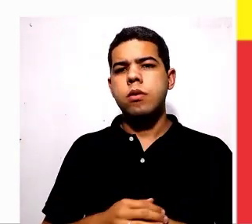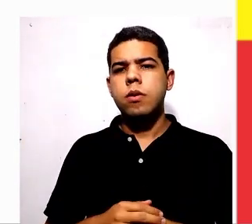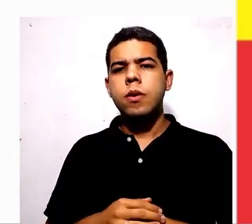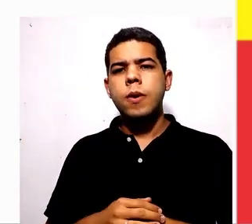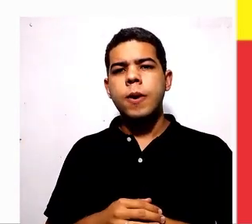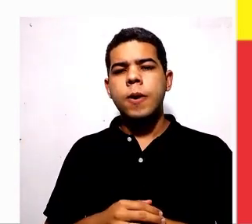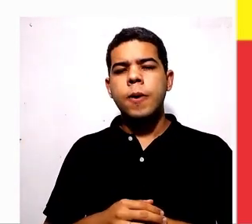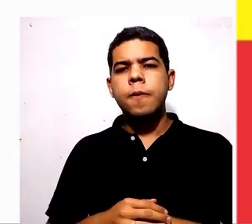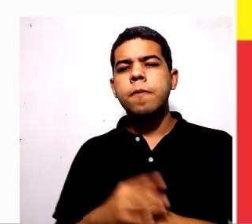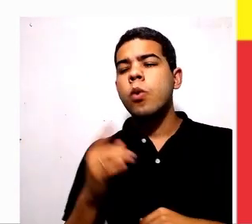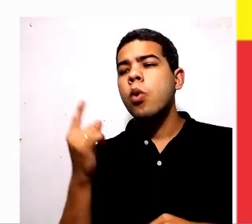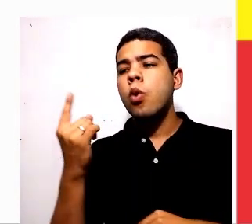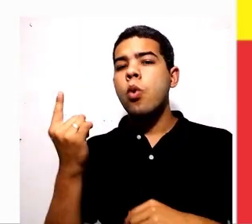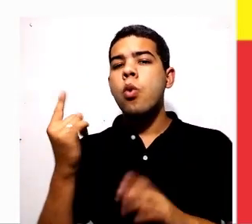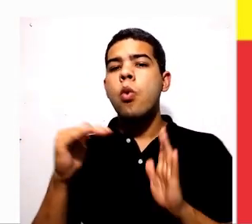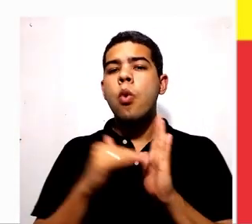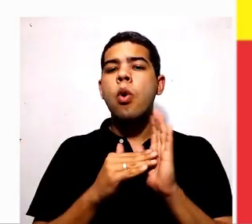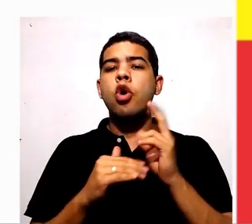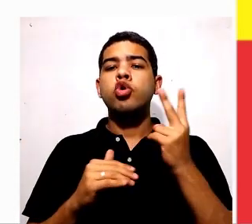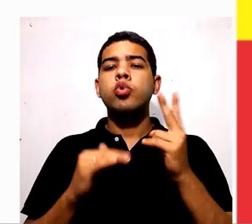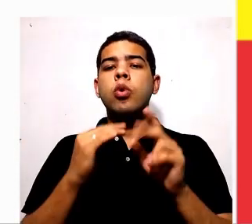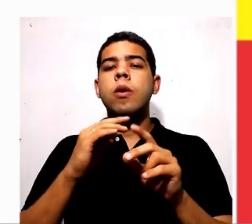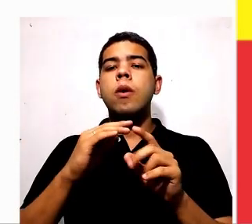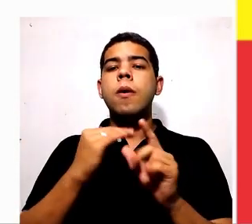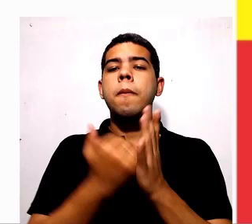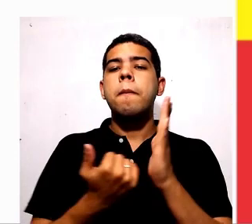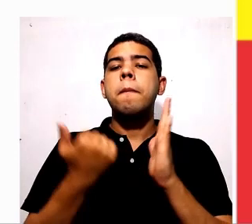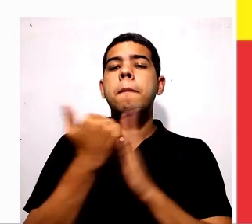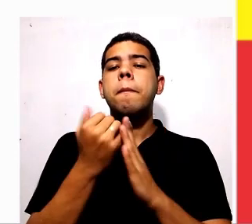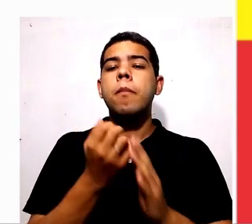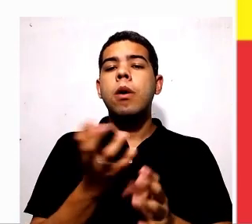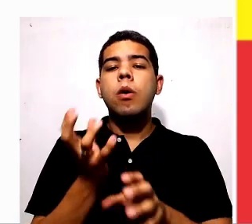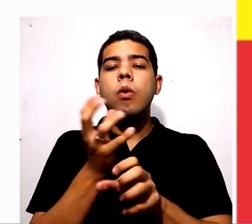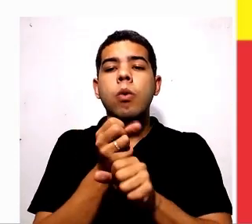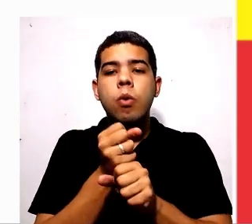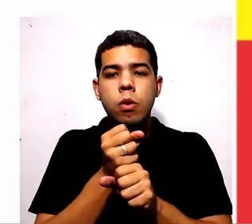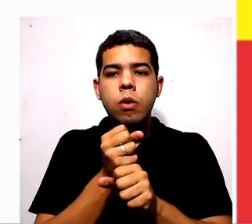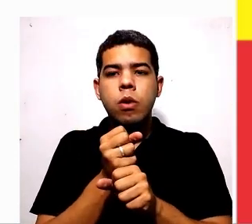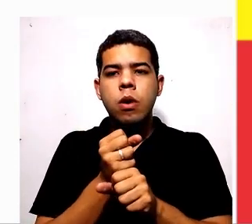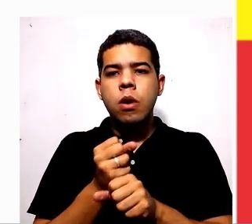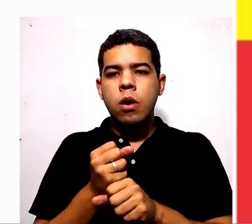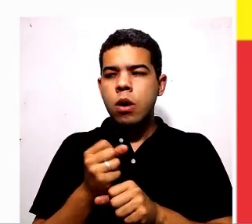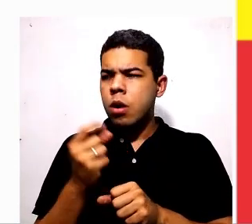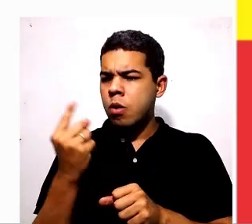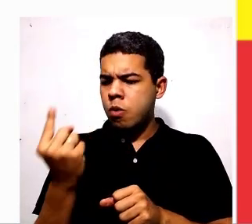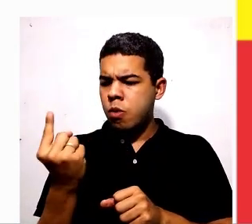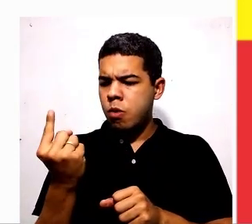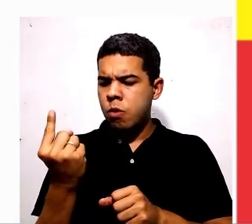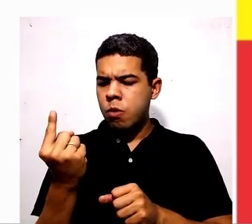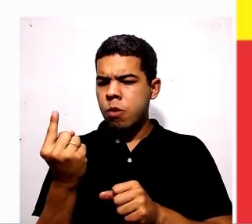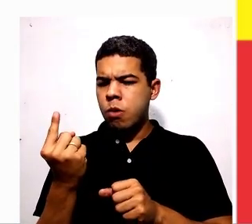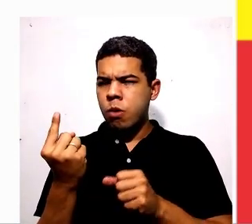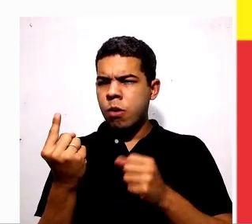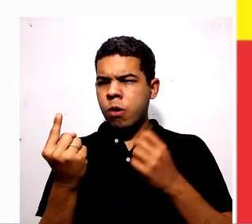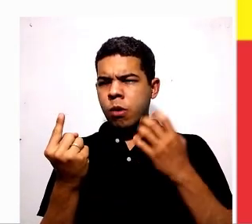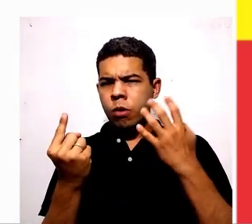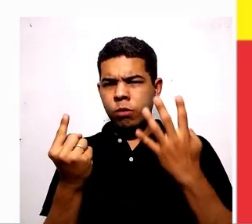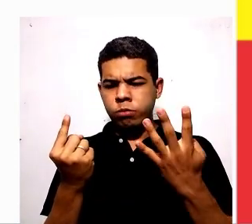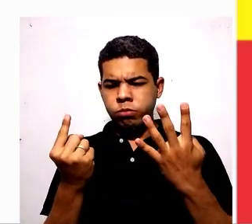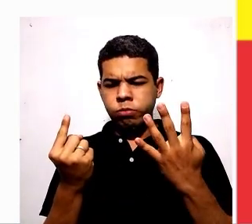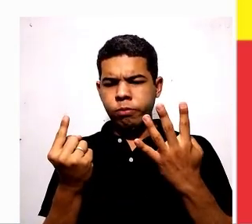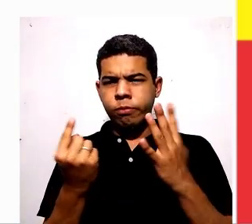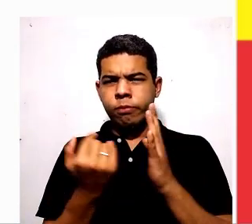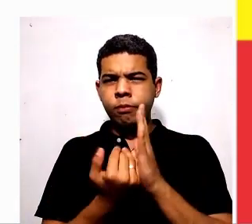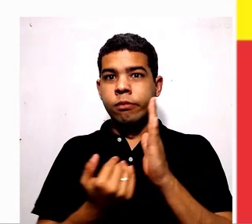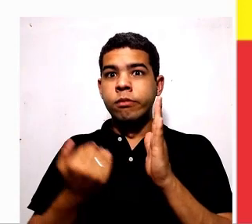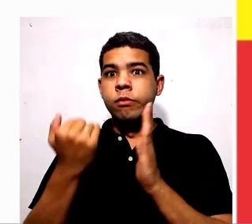de 1 para 2, aumentou quanto? Veja, 1, primeira figura. A segunda, 1, 2, 3,